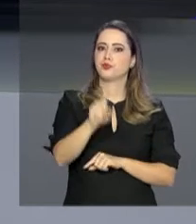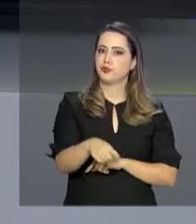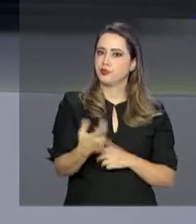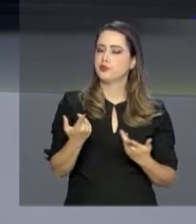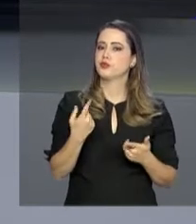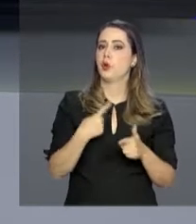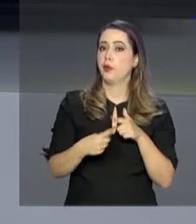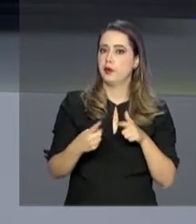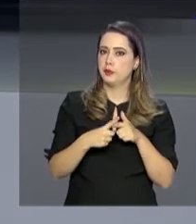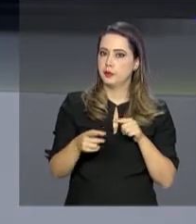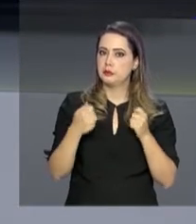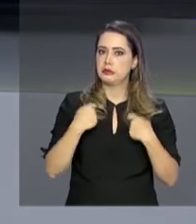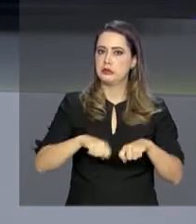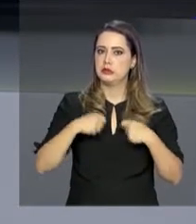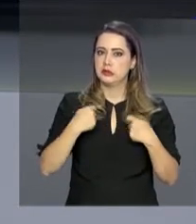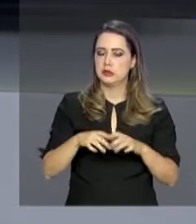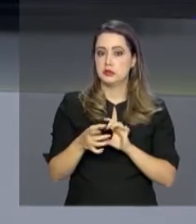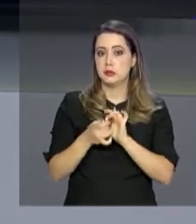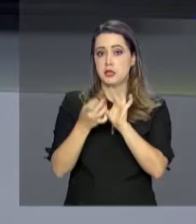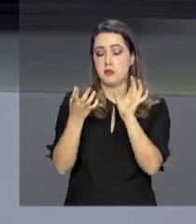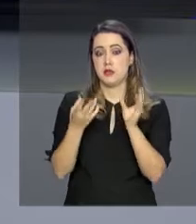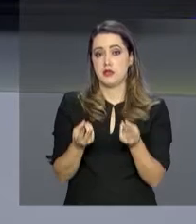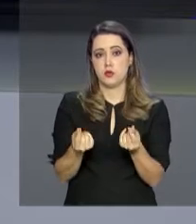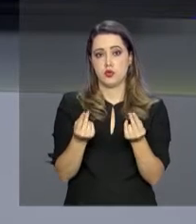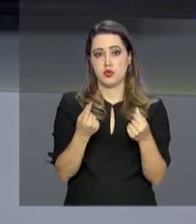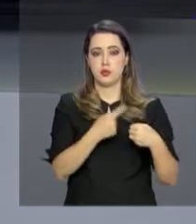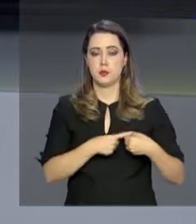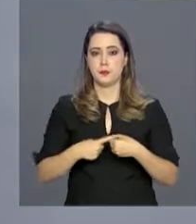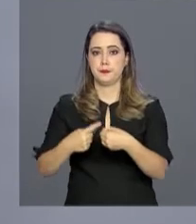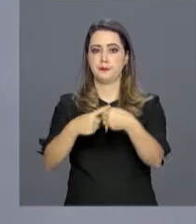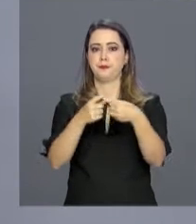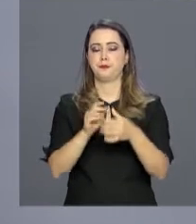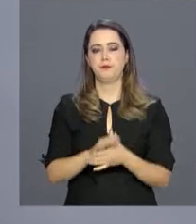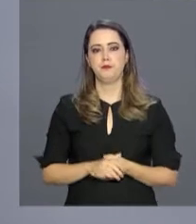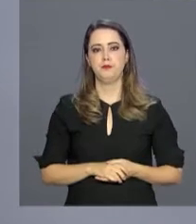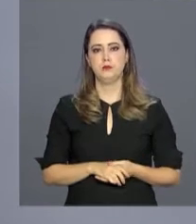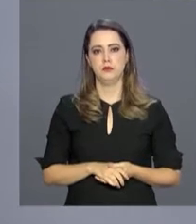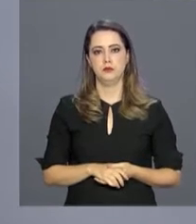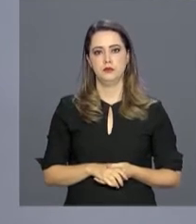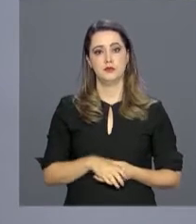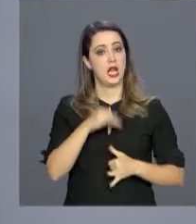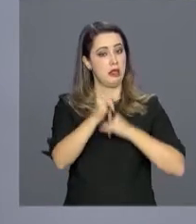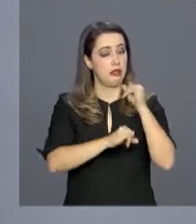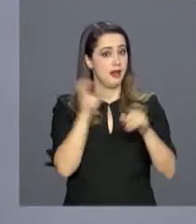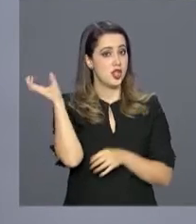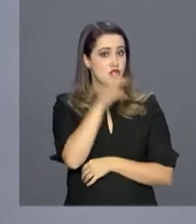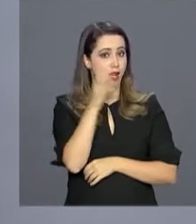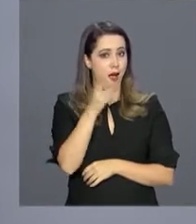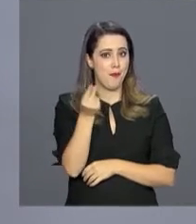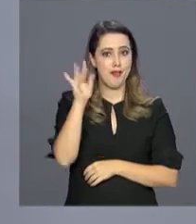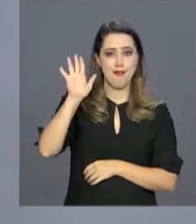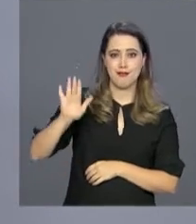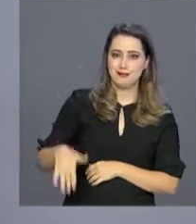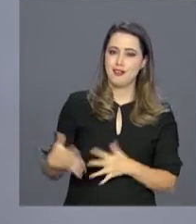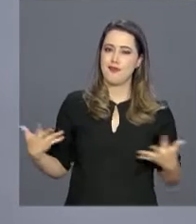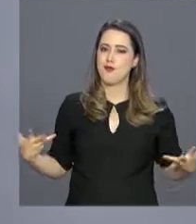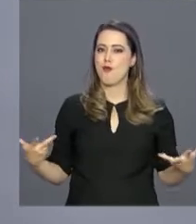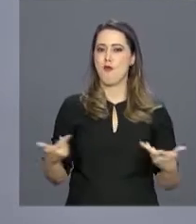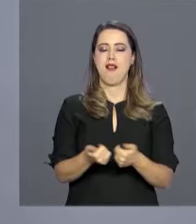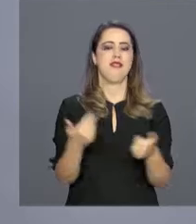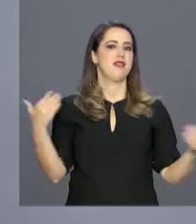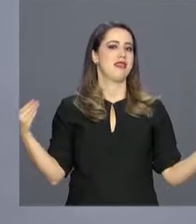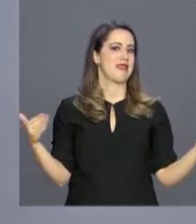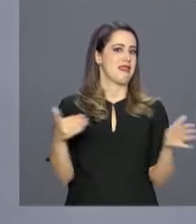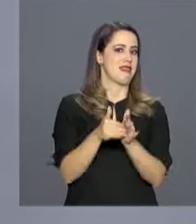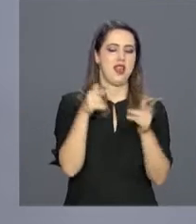necessária para a liberação de recursos para os municípios internet rápida mais barata e de qualidade até nas